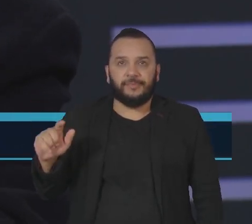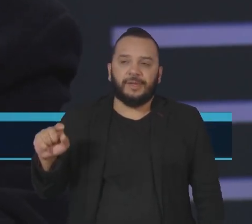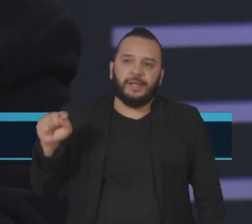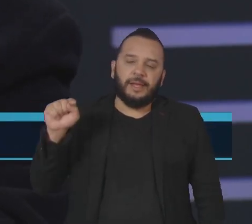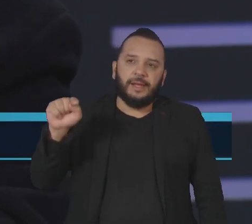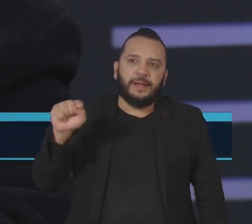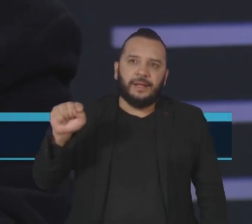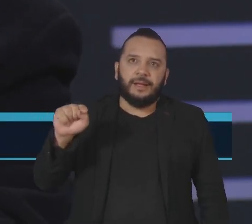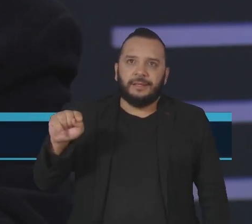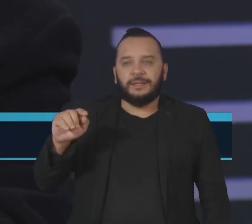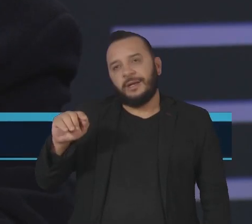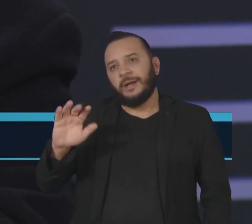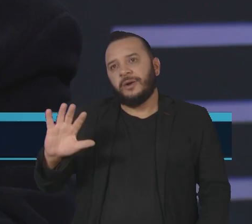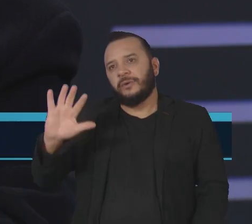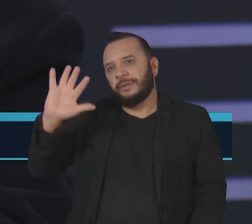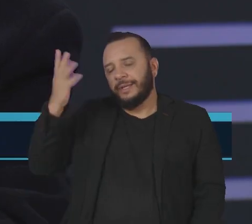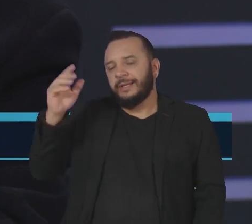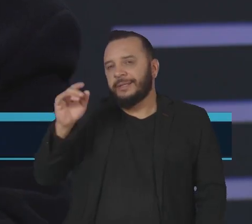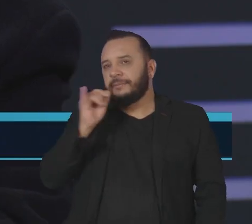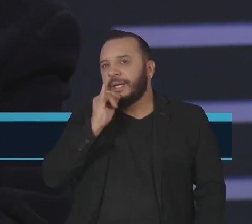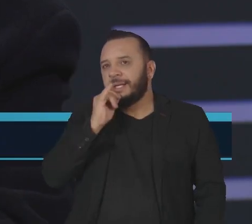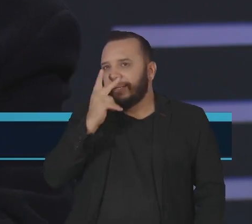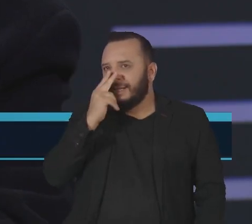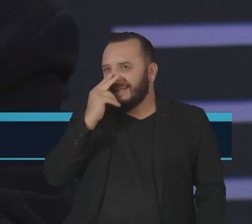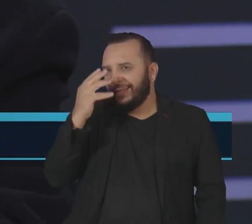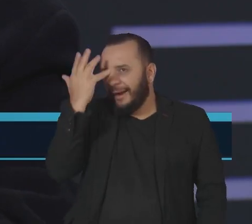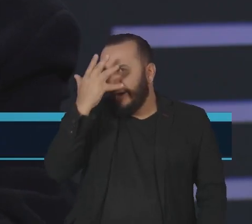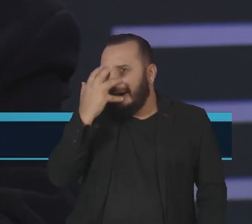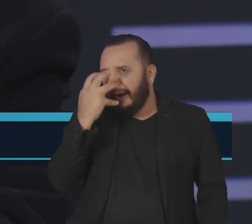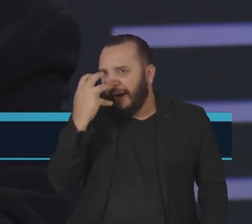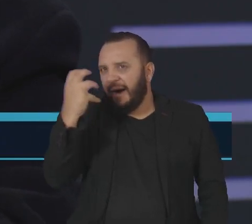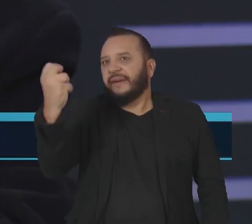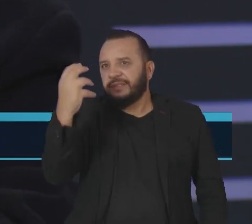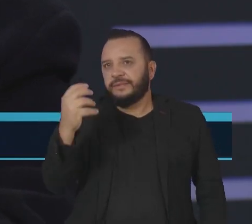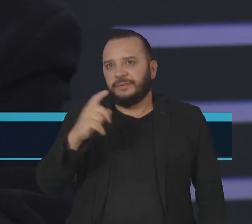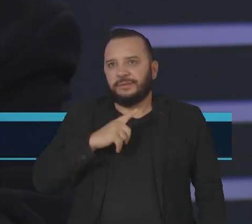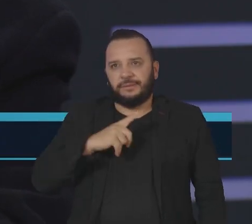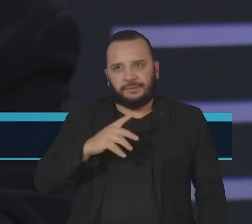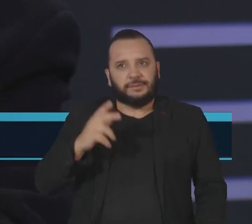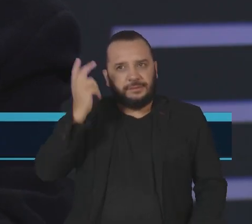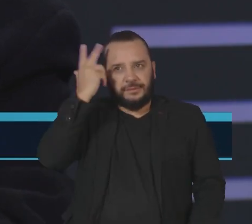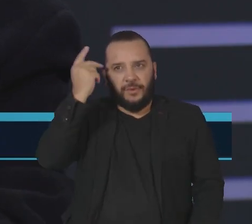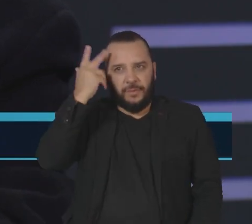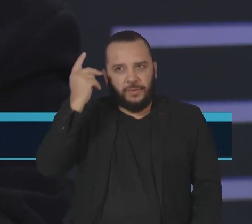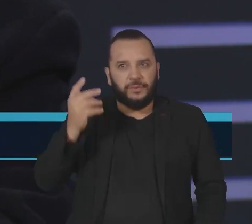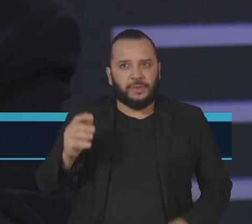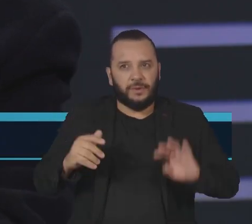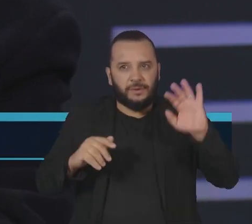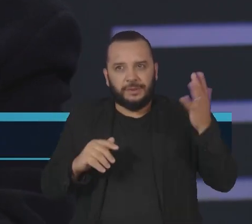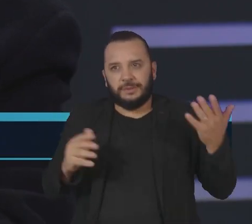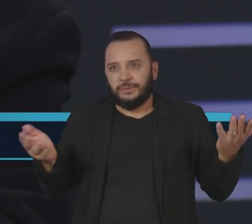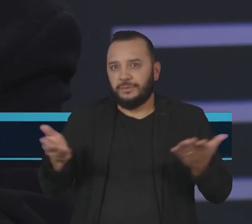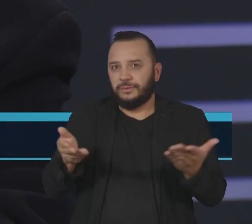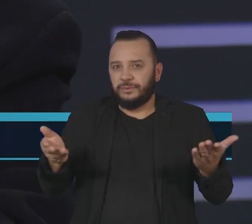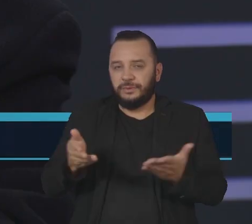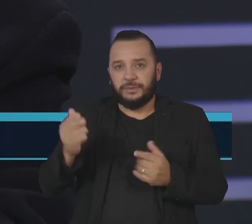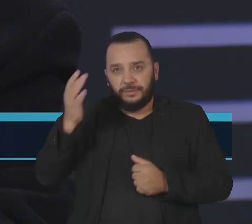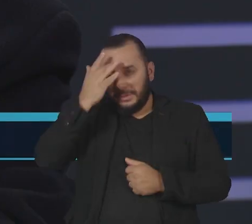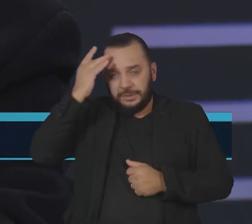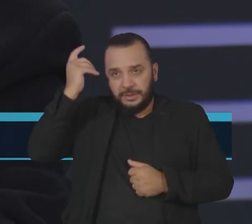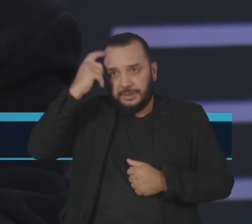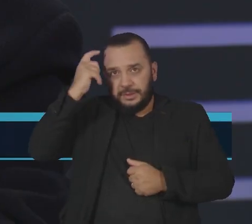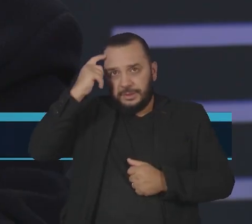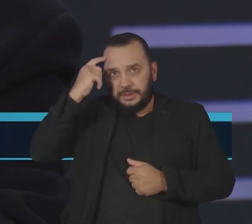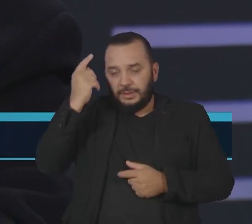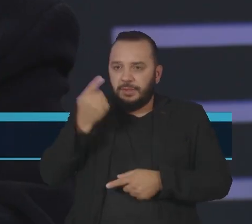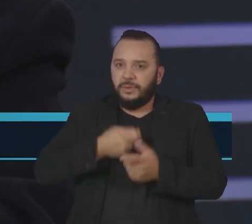tentação é muito comum aparecer e, às vezes, aparece em quem hoje entende que as democracias